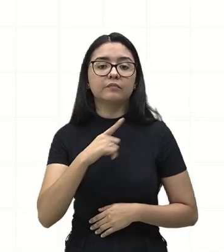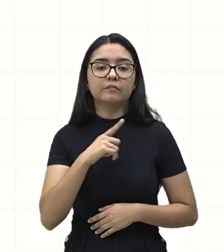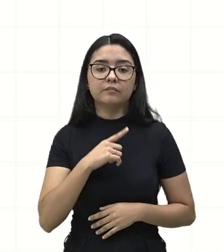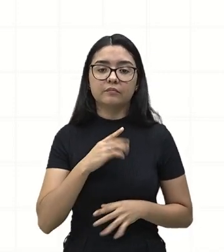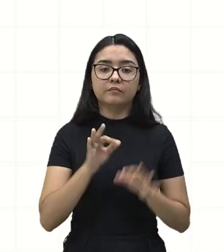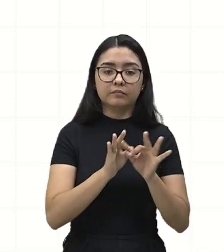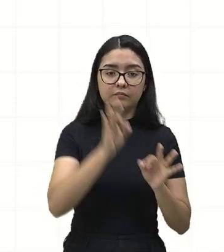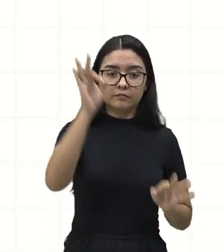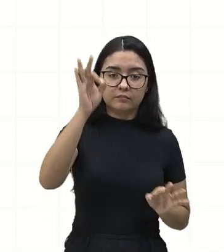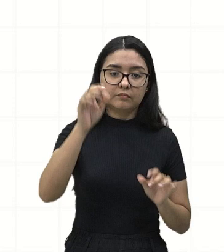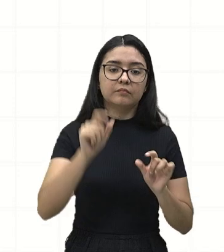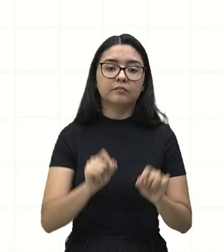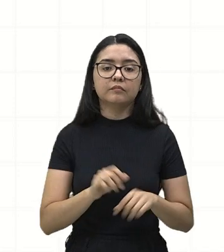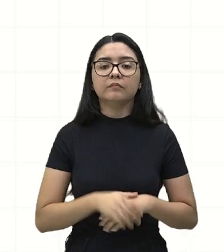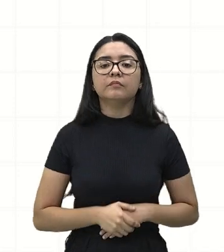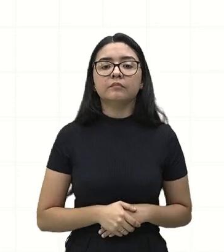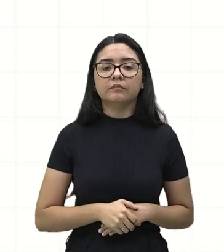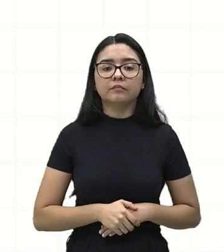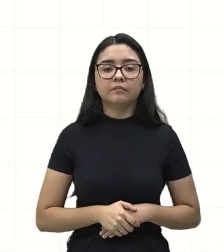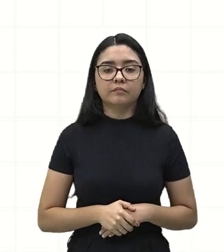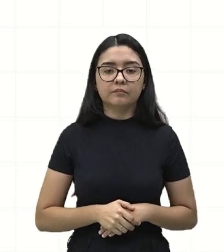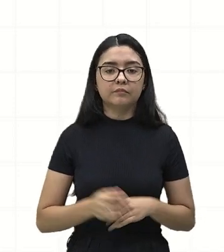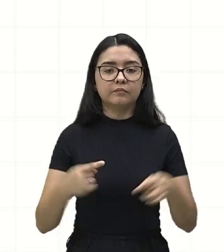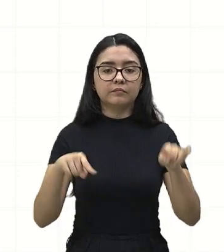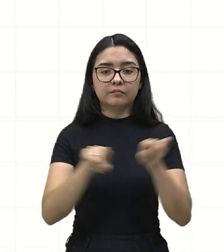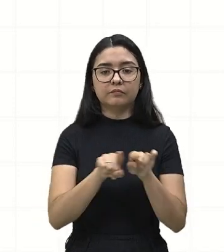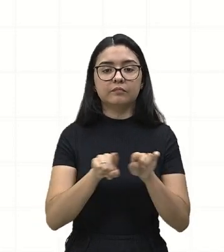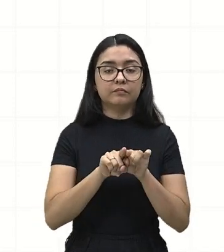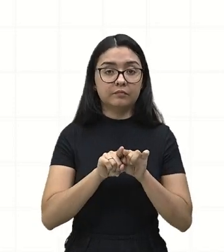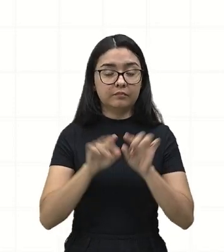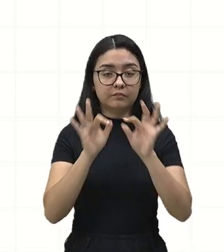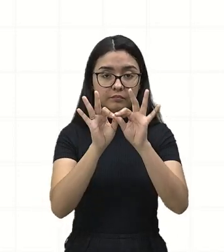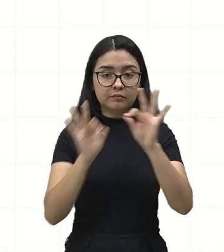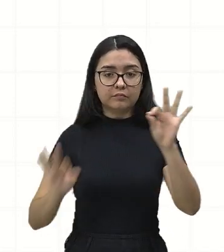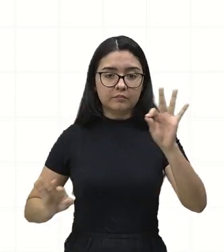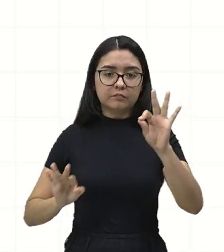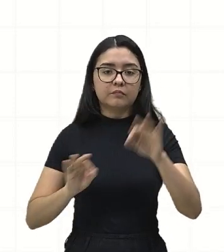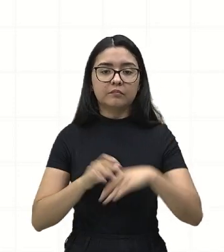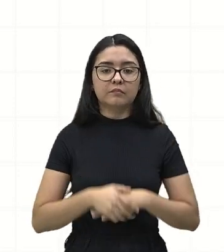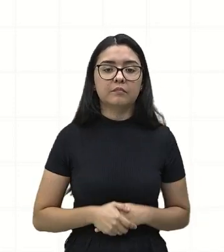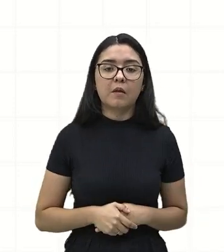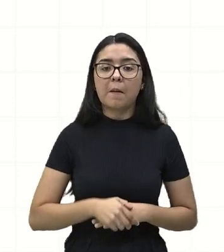o lado P, o ponto P no lado AC. Tranquilo até aí?